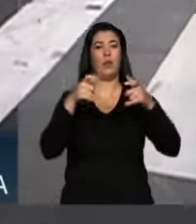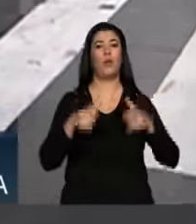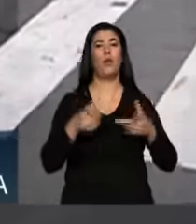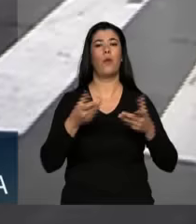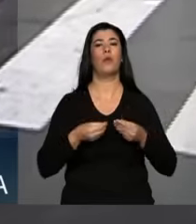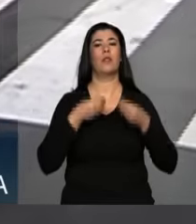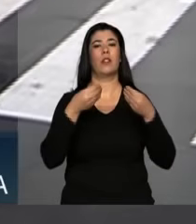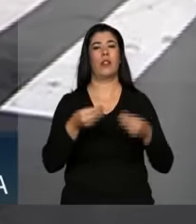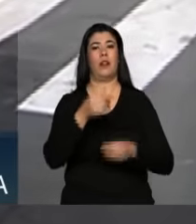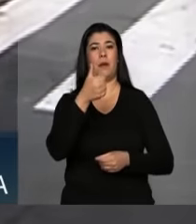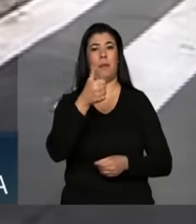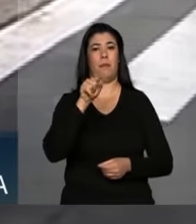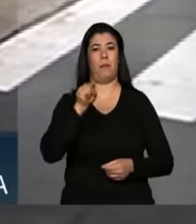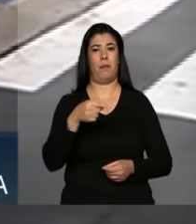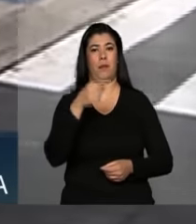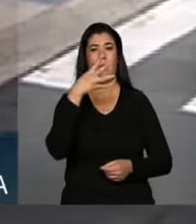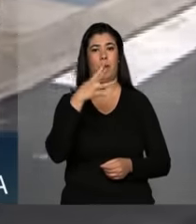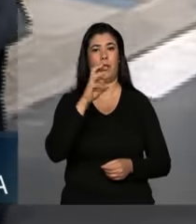entregar